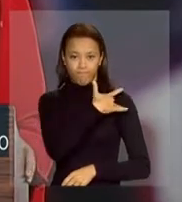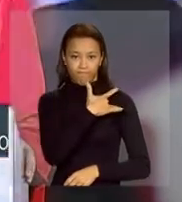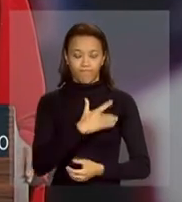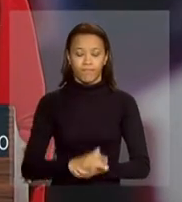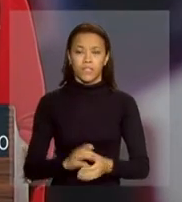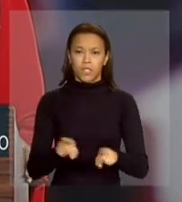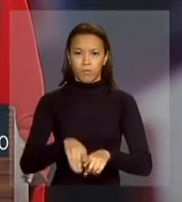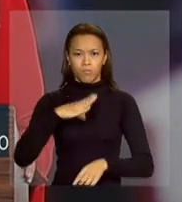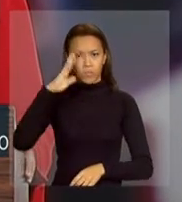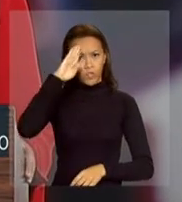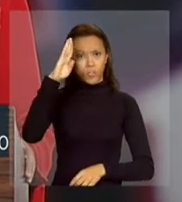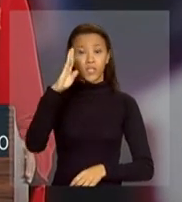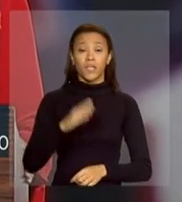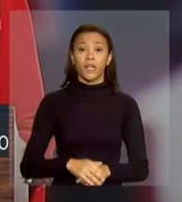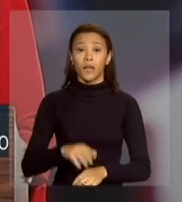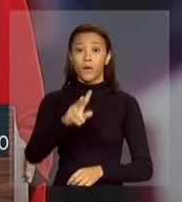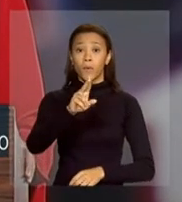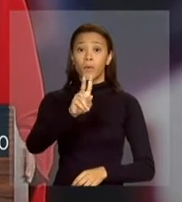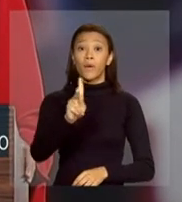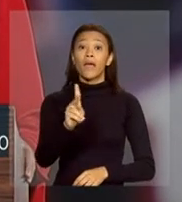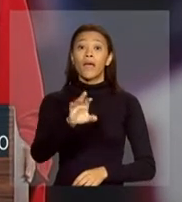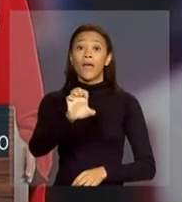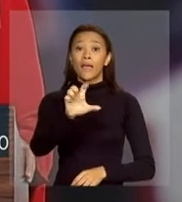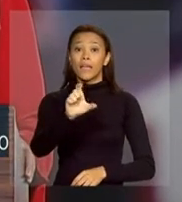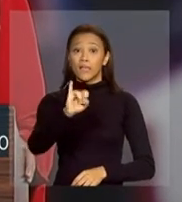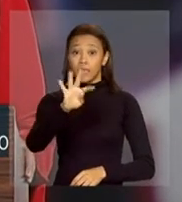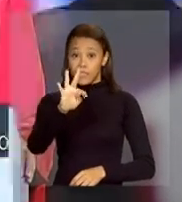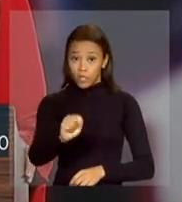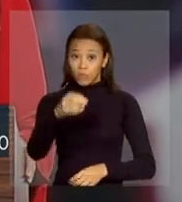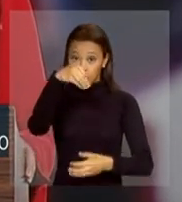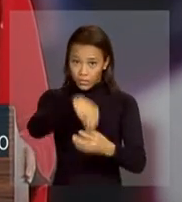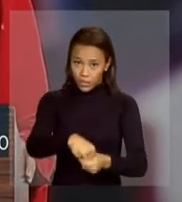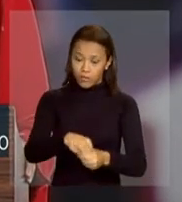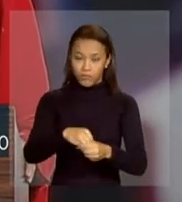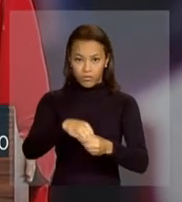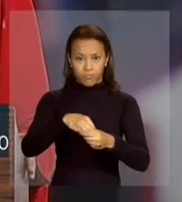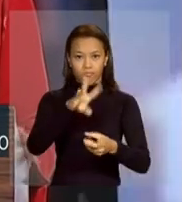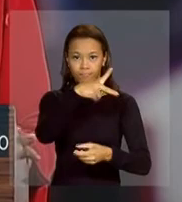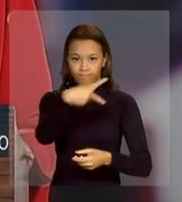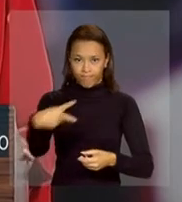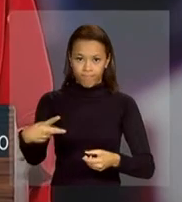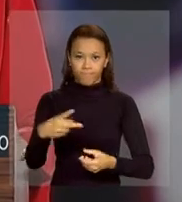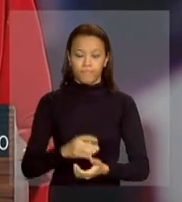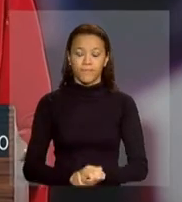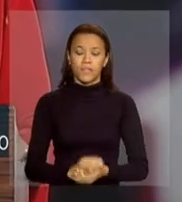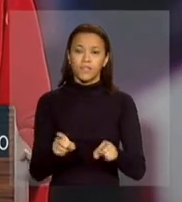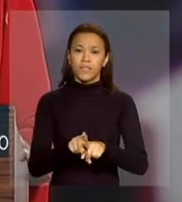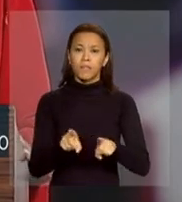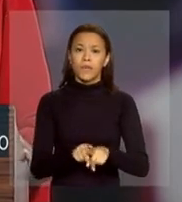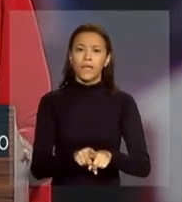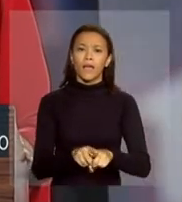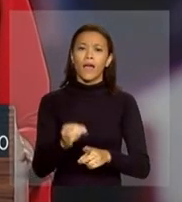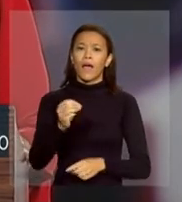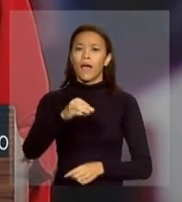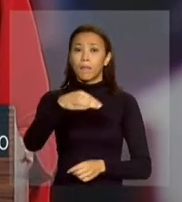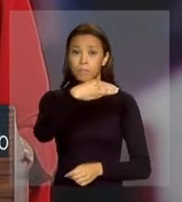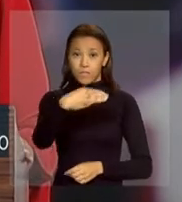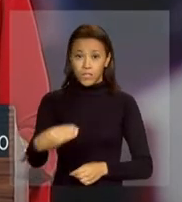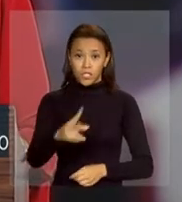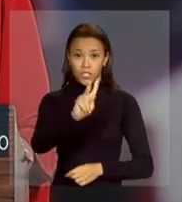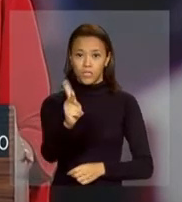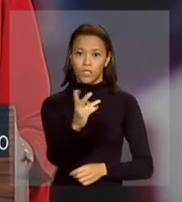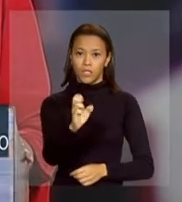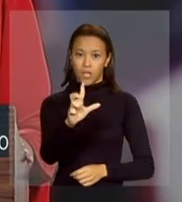o General José elito Carvalho Siqueira do gabinete de segurança institucional EA ministra Helena Chagas